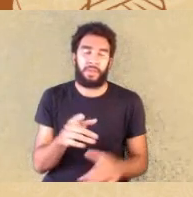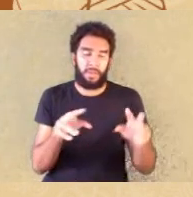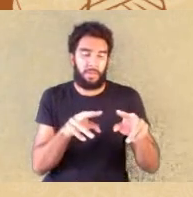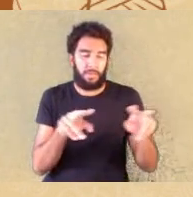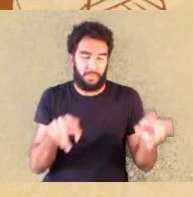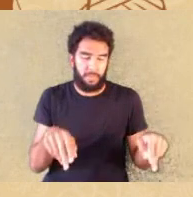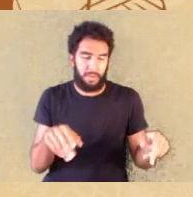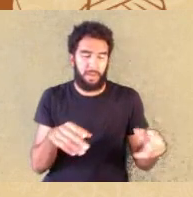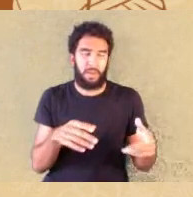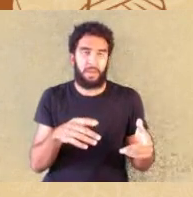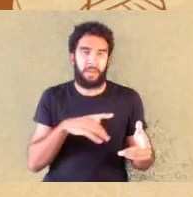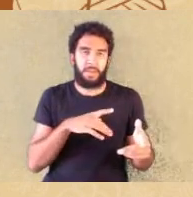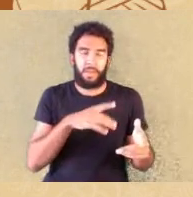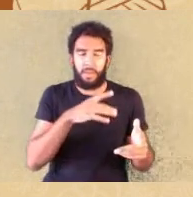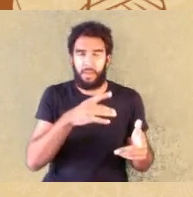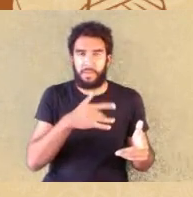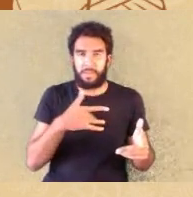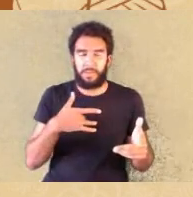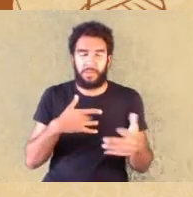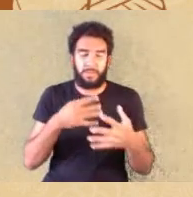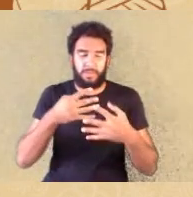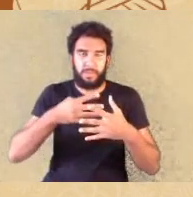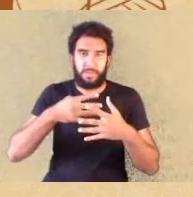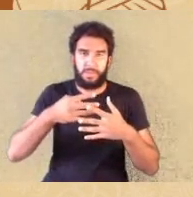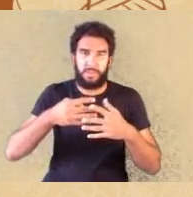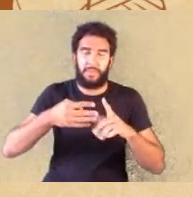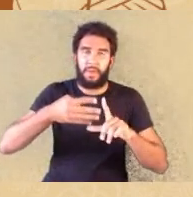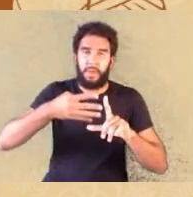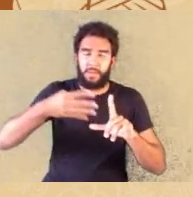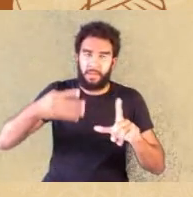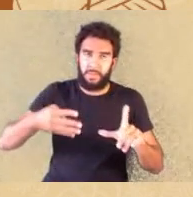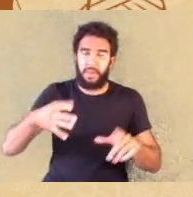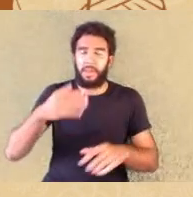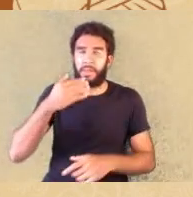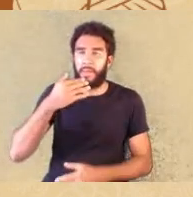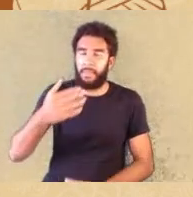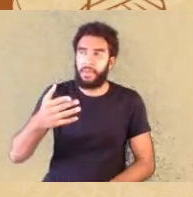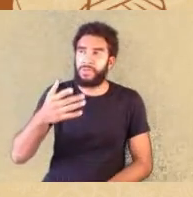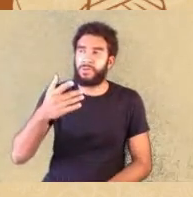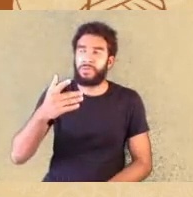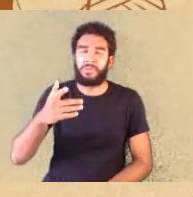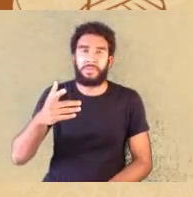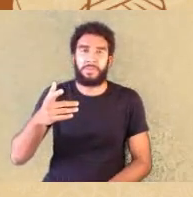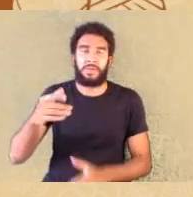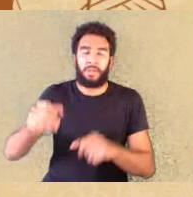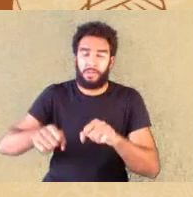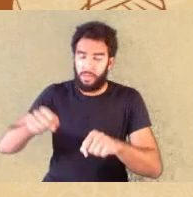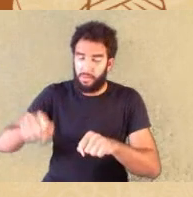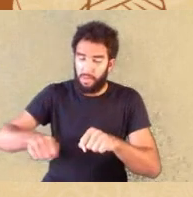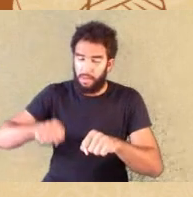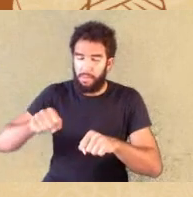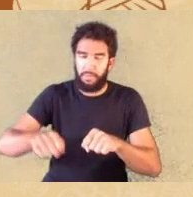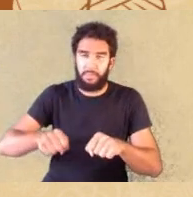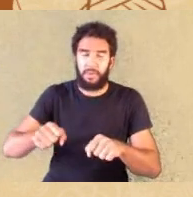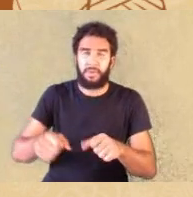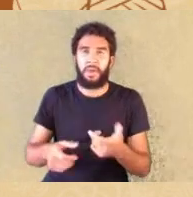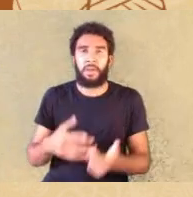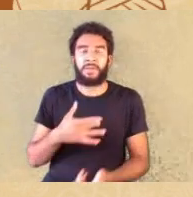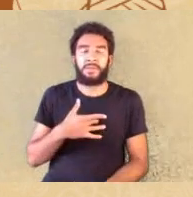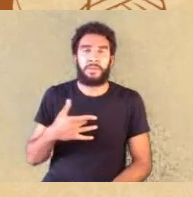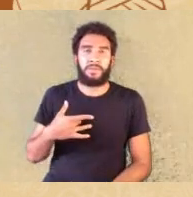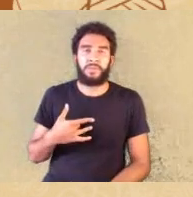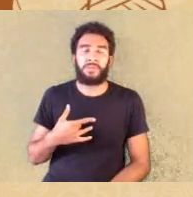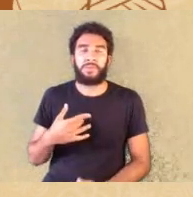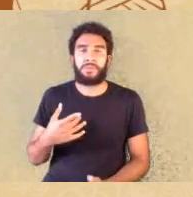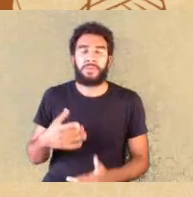LGBT, e é comum, às vezes, você pega nos aplicadores, nas palavras-chave, você coloca saúde sexual, como se